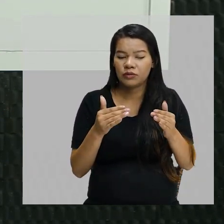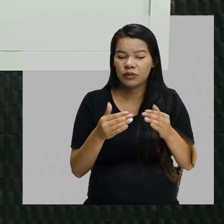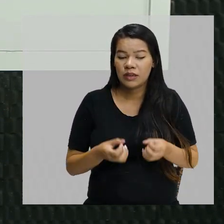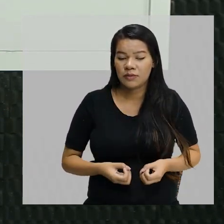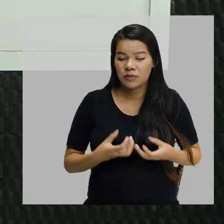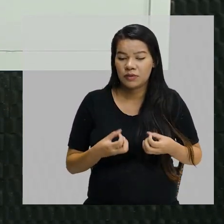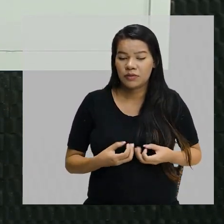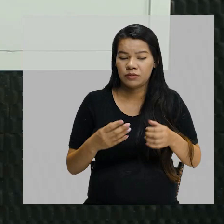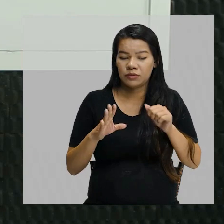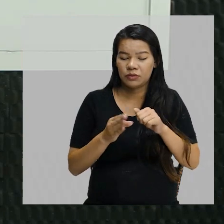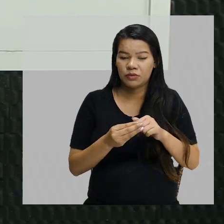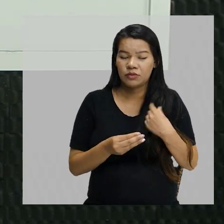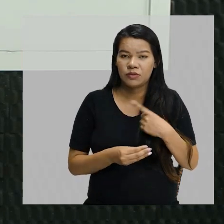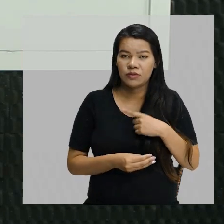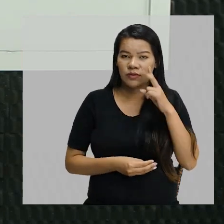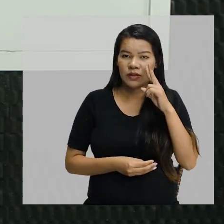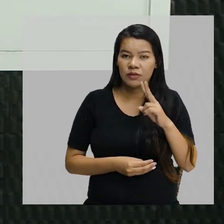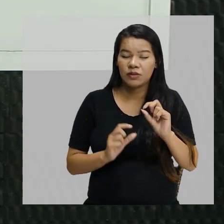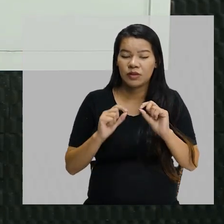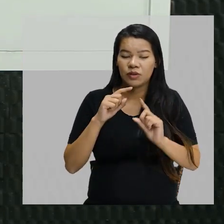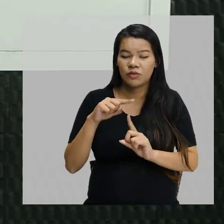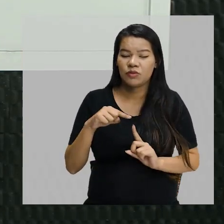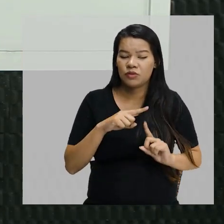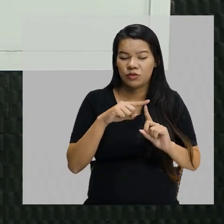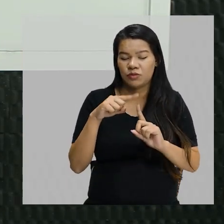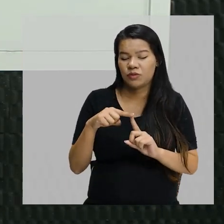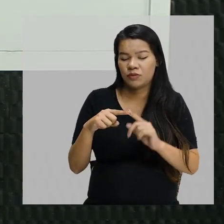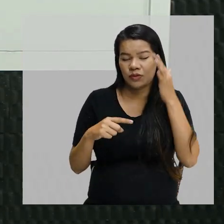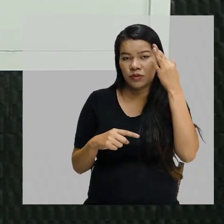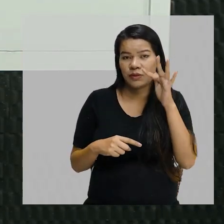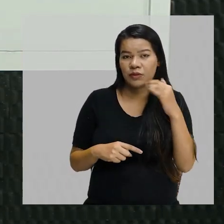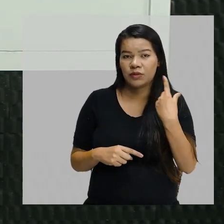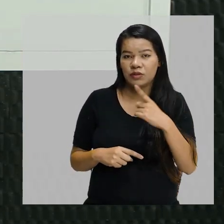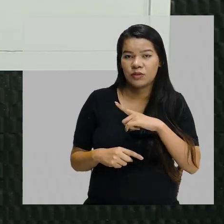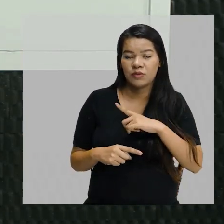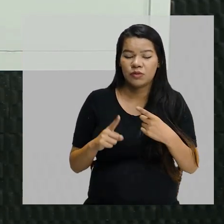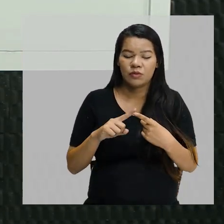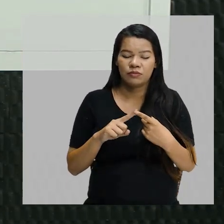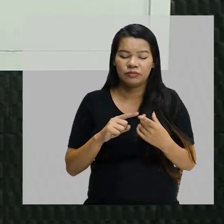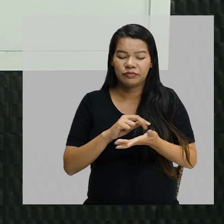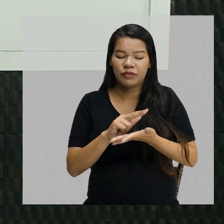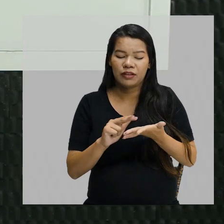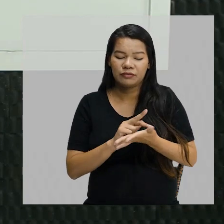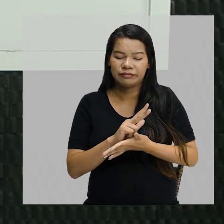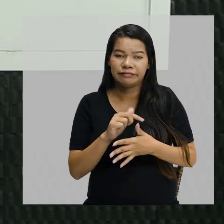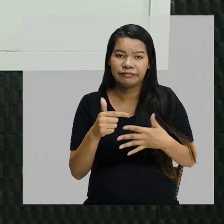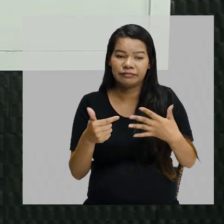conhecimento tá nós vamos ver que no tipo de conhecimento filosófico nós temos o Patos o Talma no tipo de conhecimento científico nós